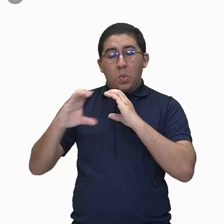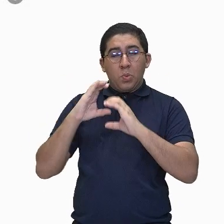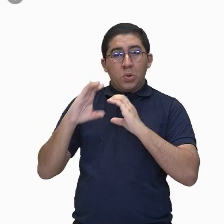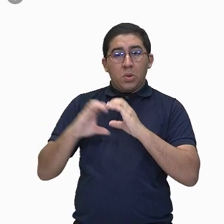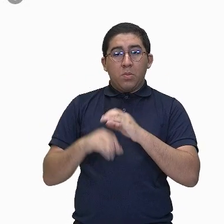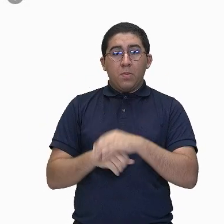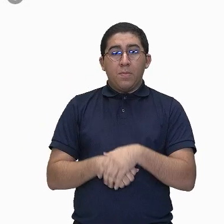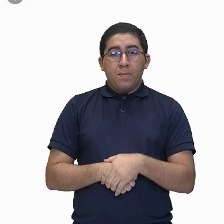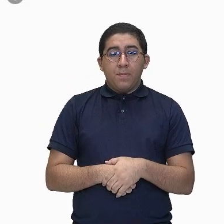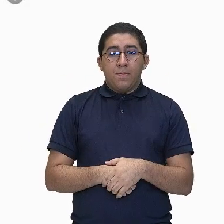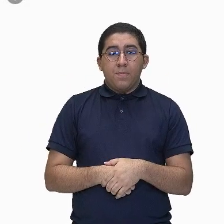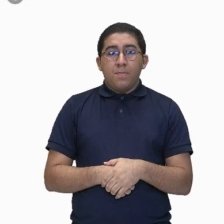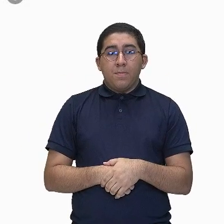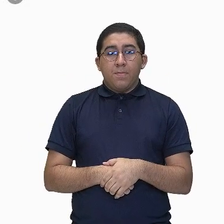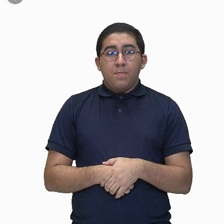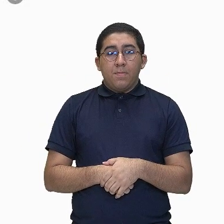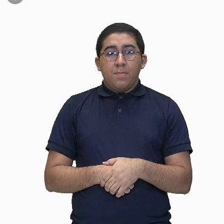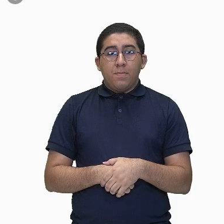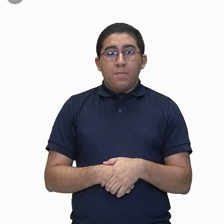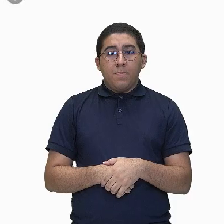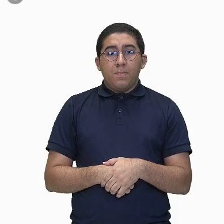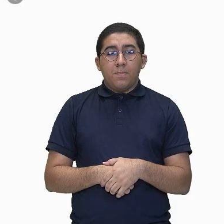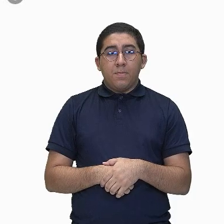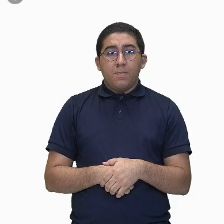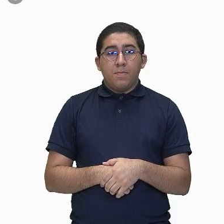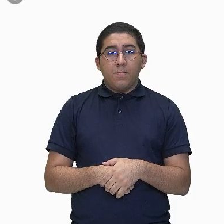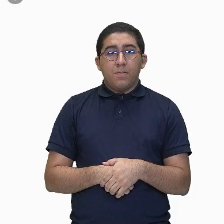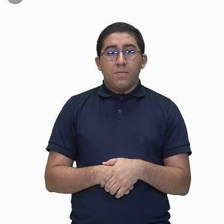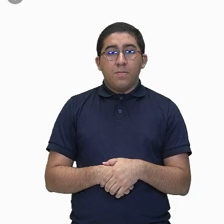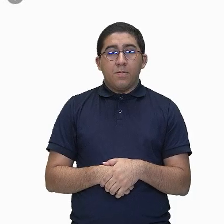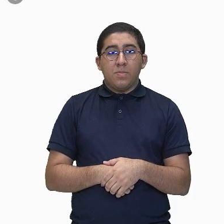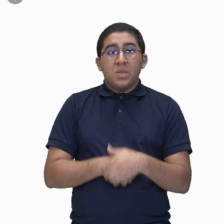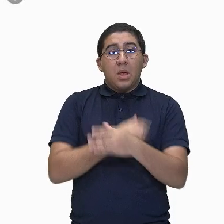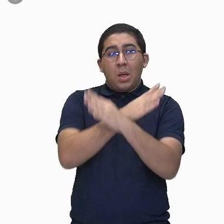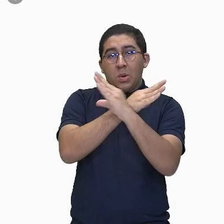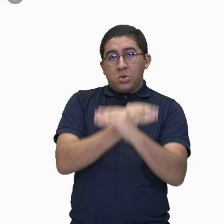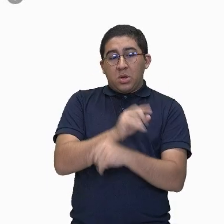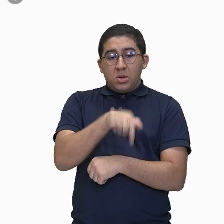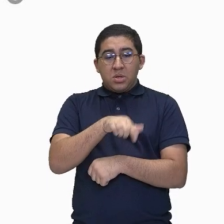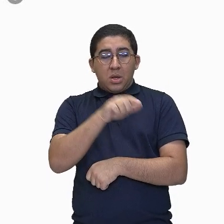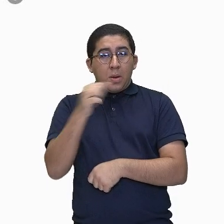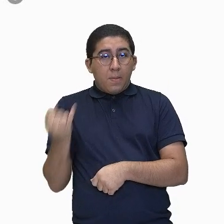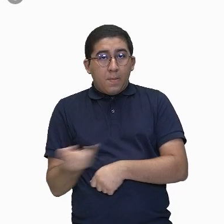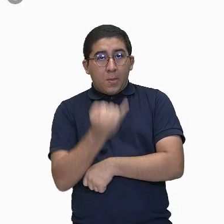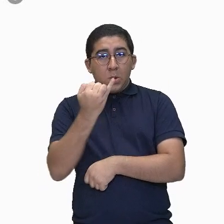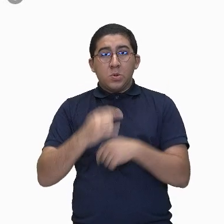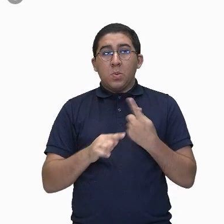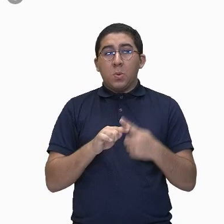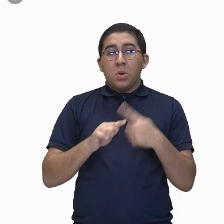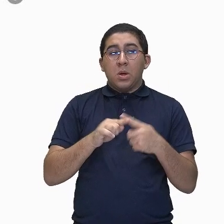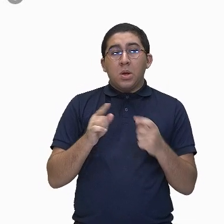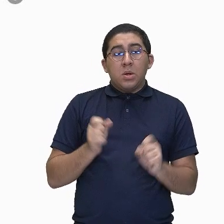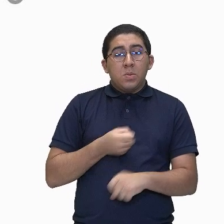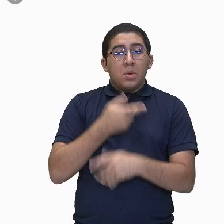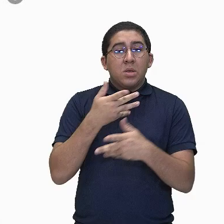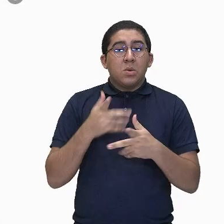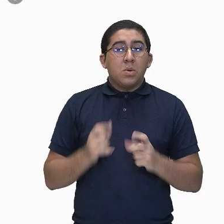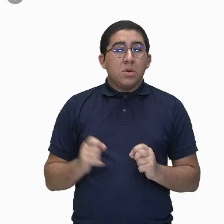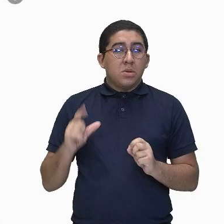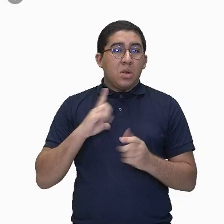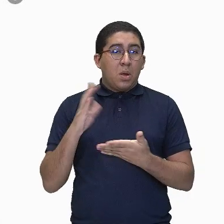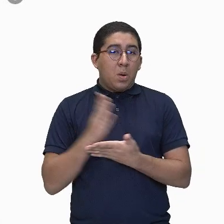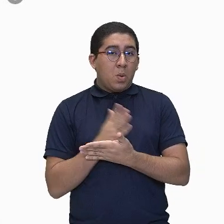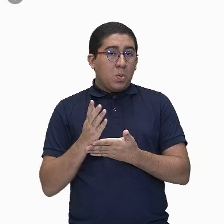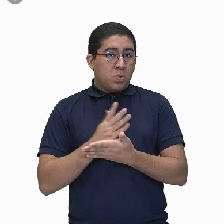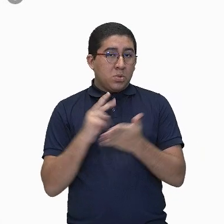Então, observem que essas conjunções, elas são importantíssimas, porque elas vão expressar um determinado